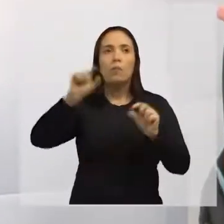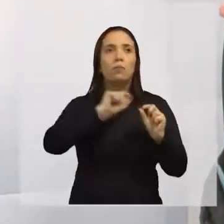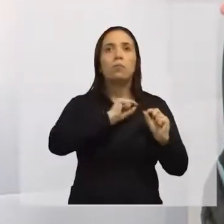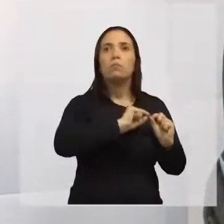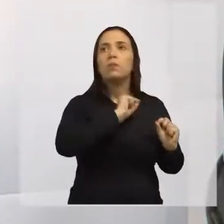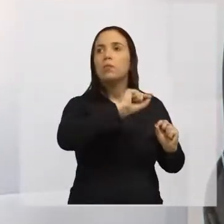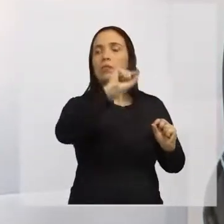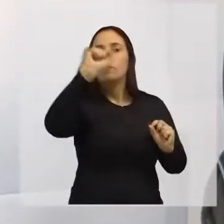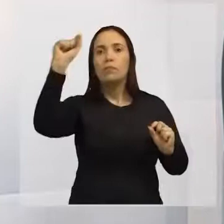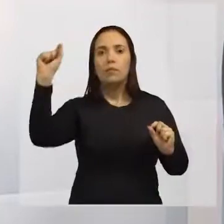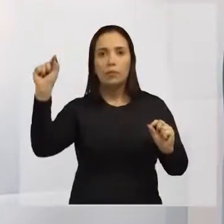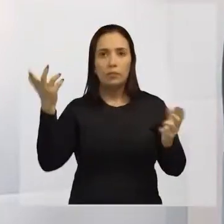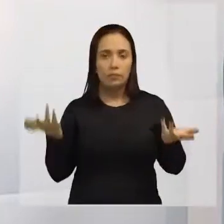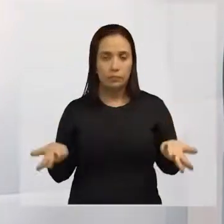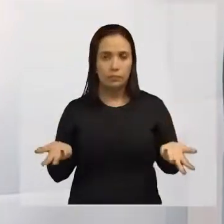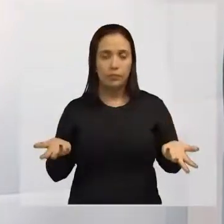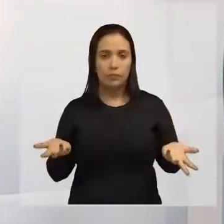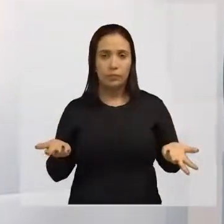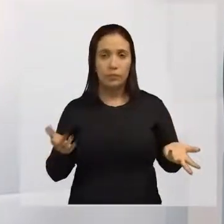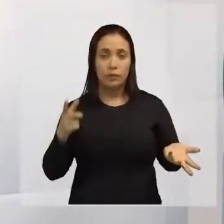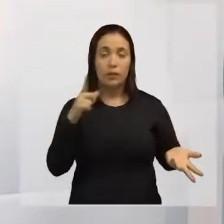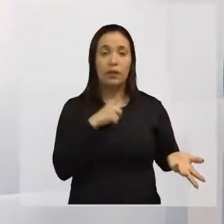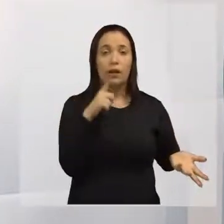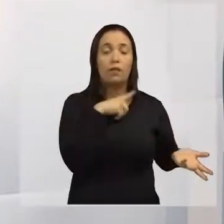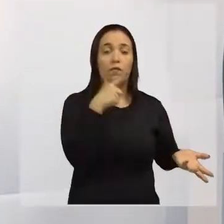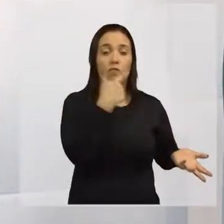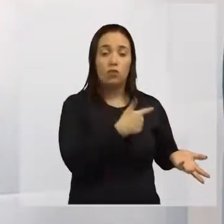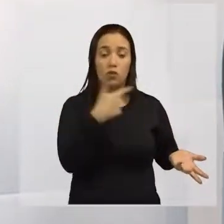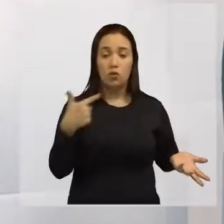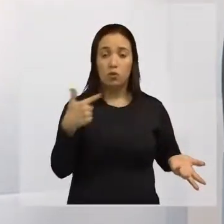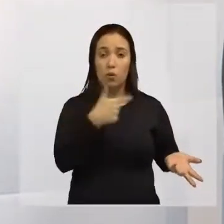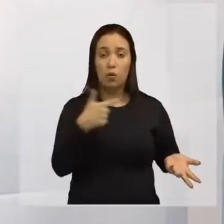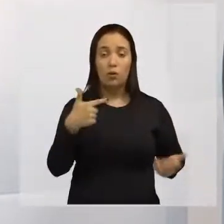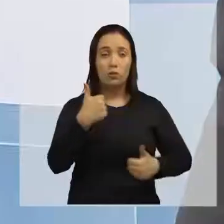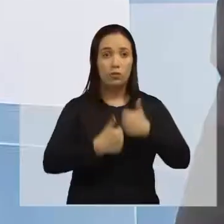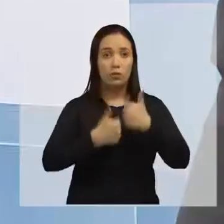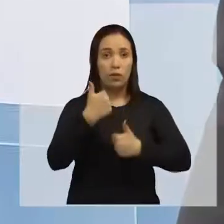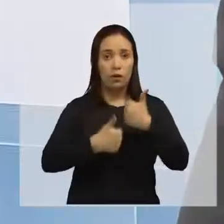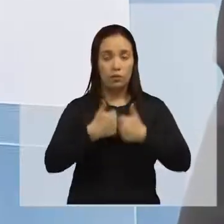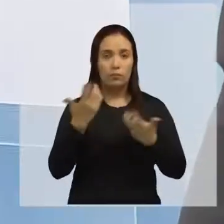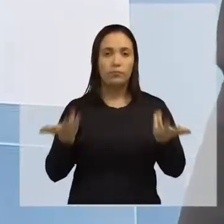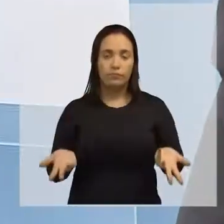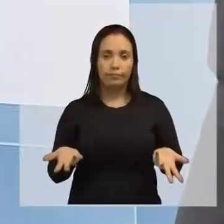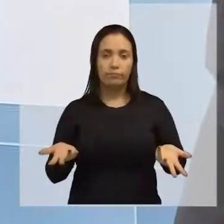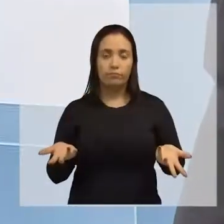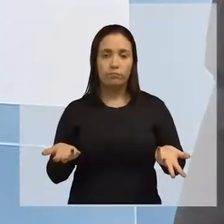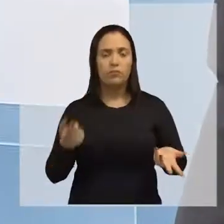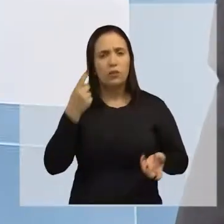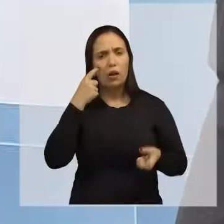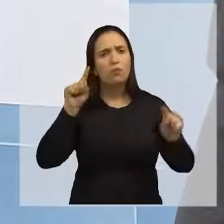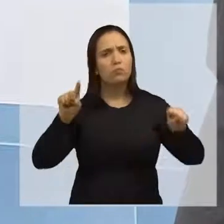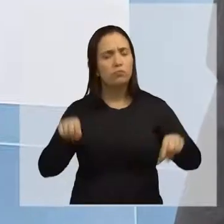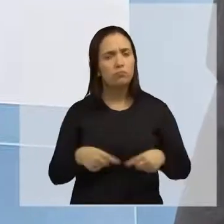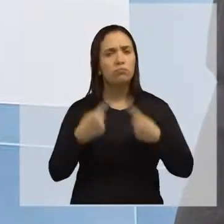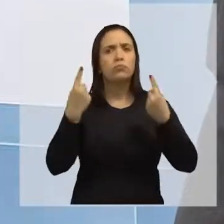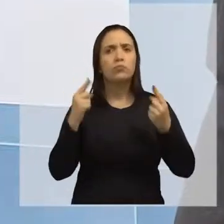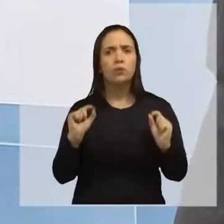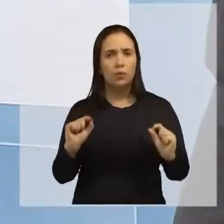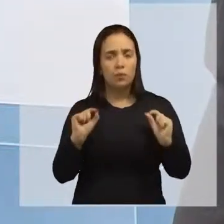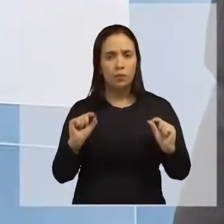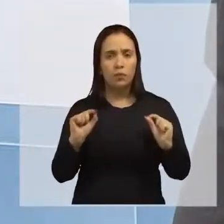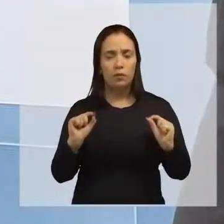outra camisa. Pois é. 22 brasileiros que estão jogando em outro time. Então, para você ver, e por ironia de